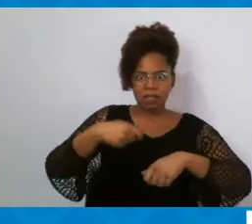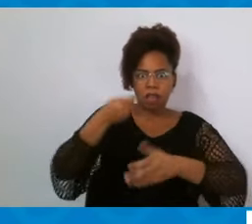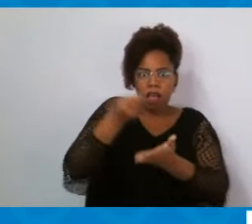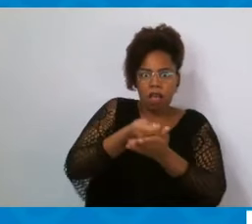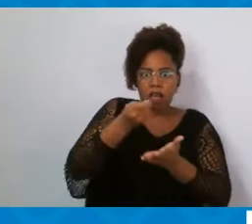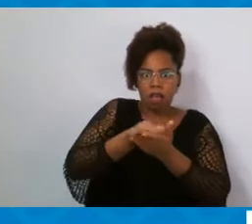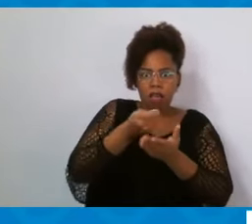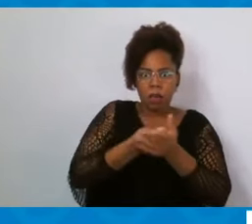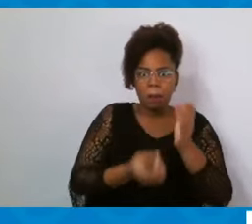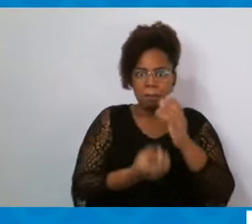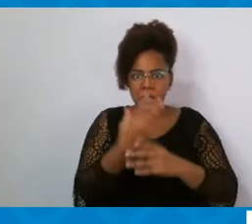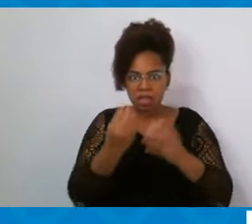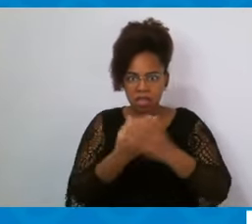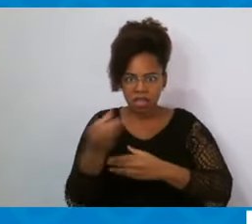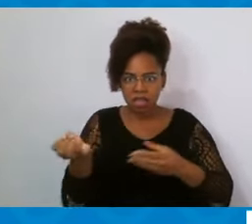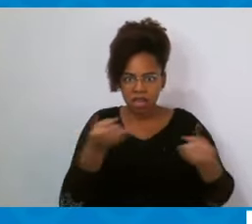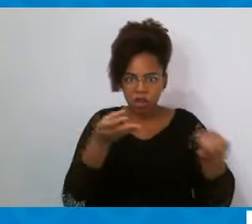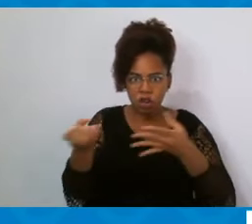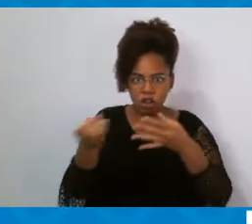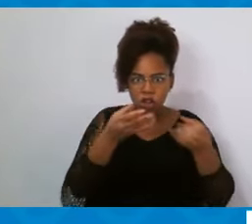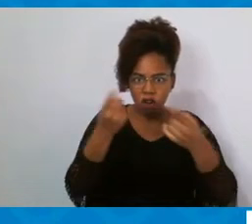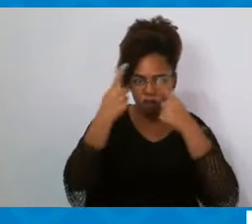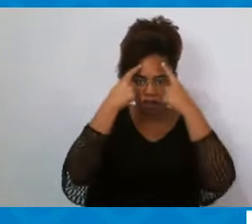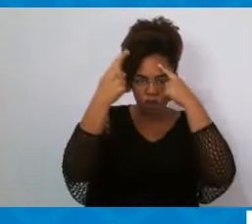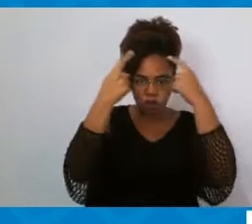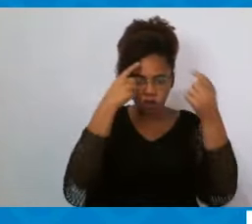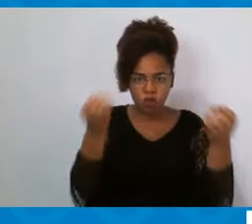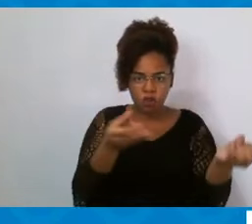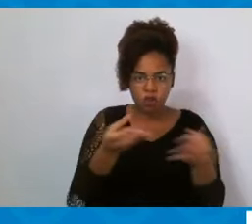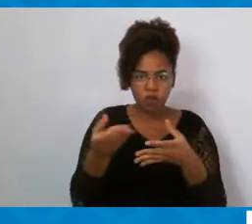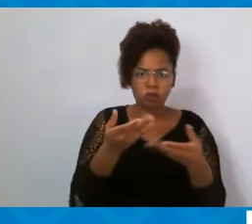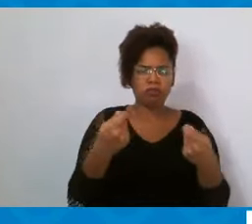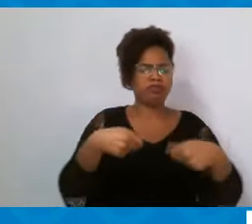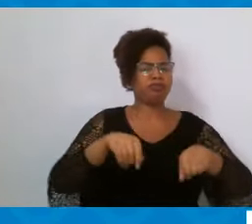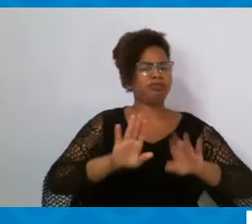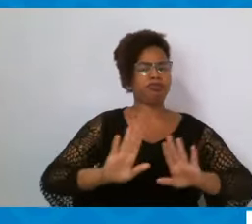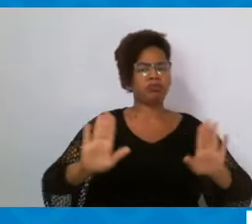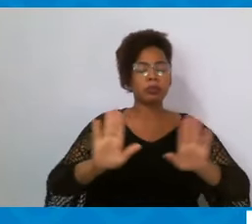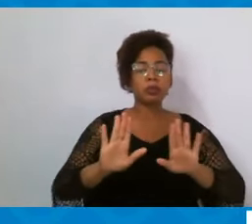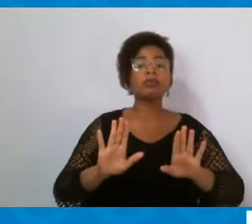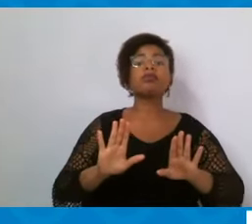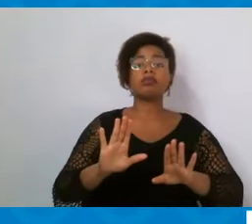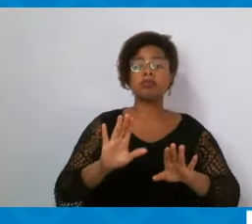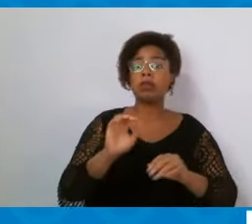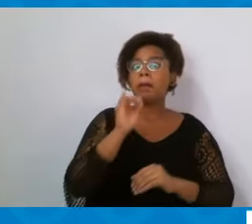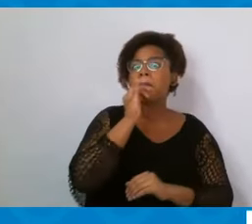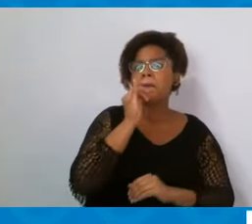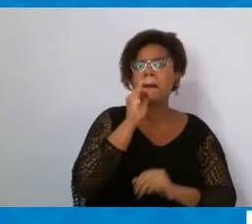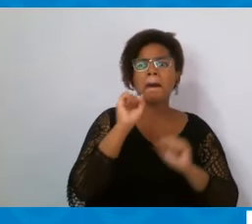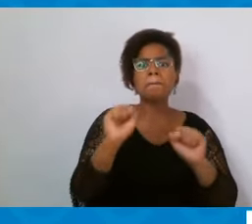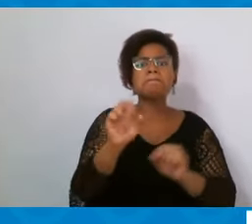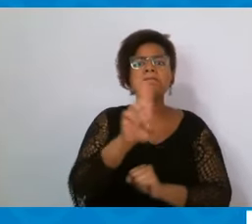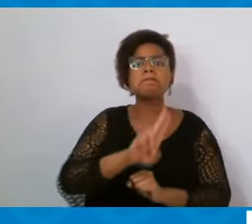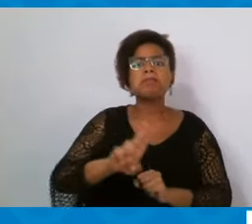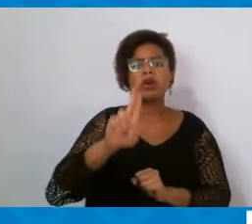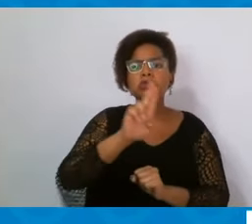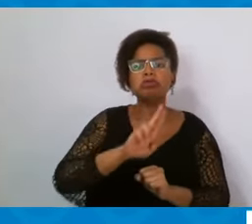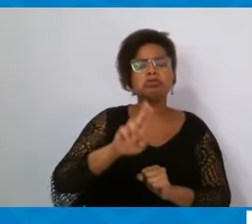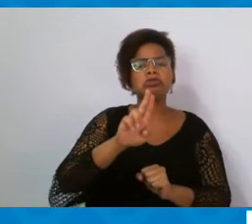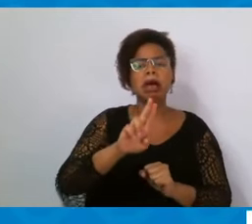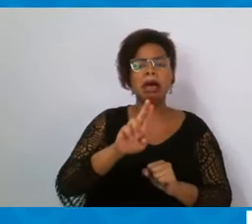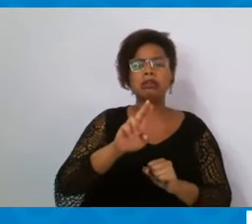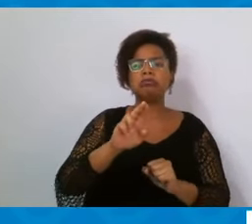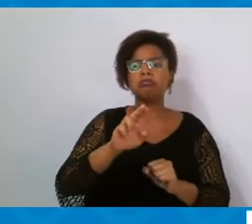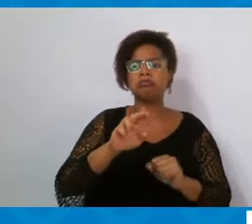materialidade para a imaginação das pessoas. Um cartaz pode ser o resultado de